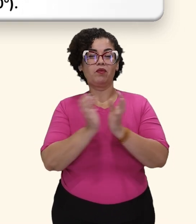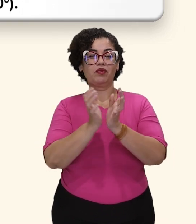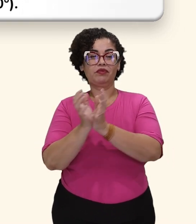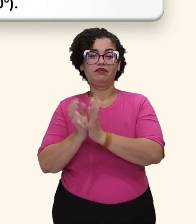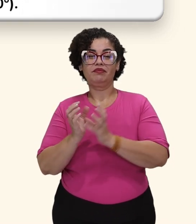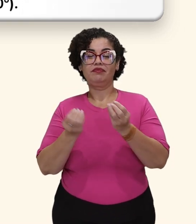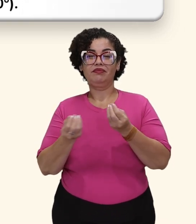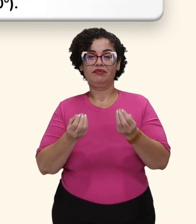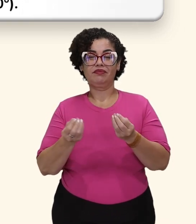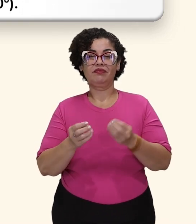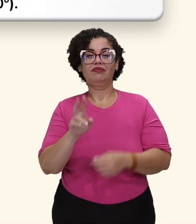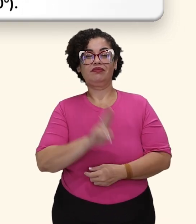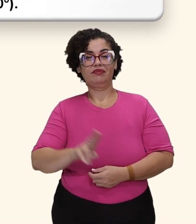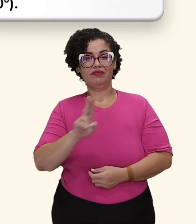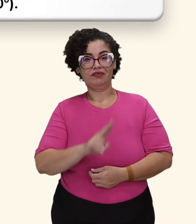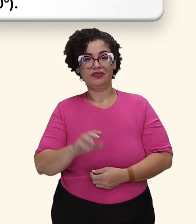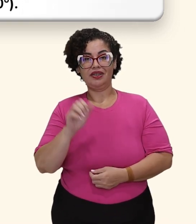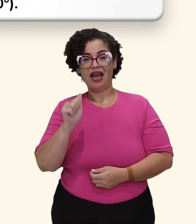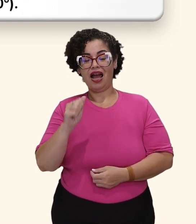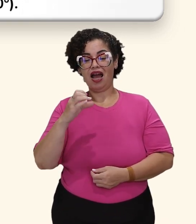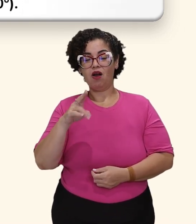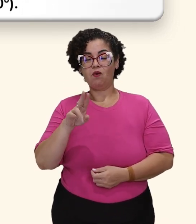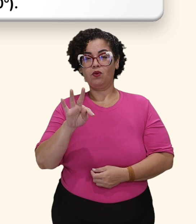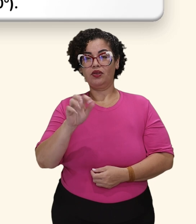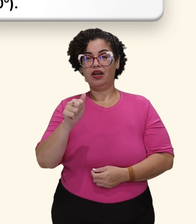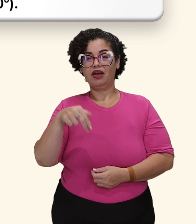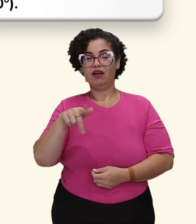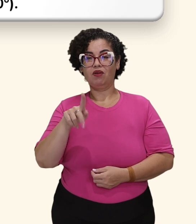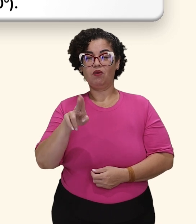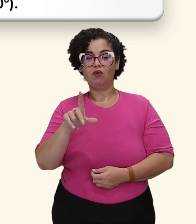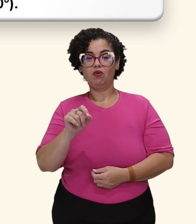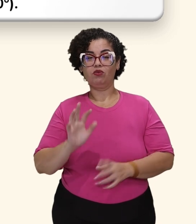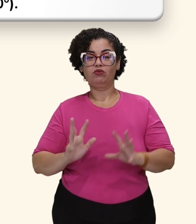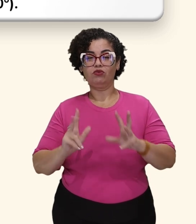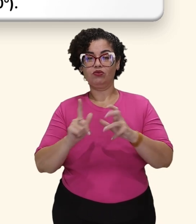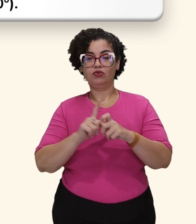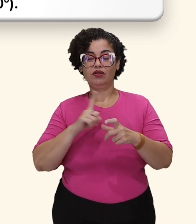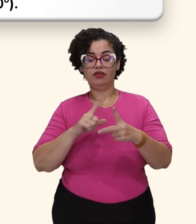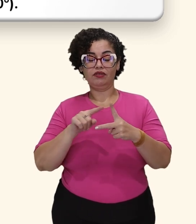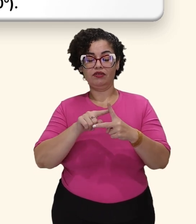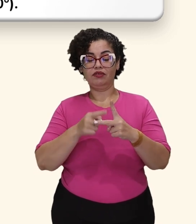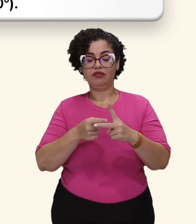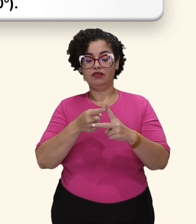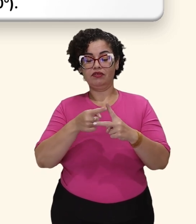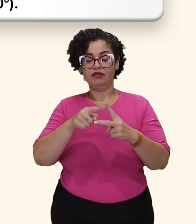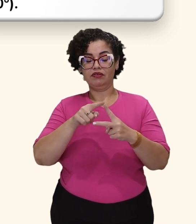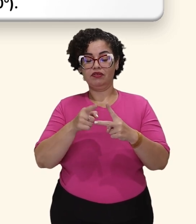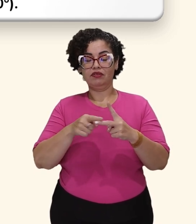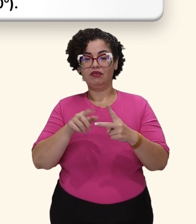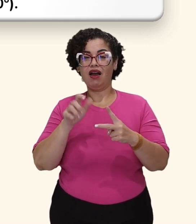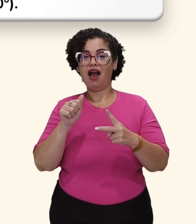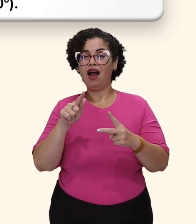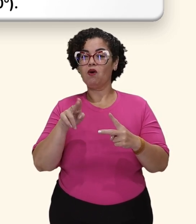Vamos a essa classificação. Nós vamos chamar de acutângulo todo triângulo cujos seus ângulos